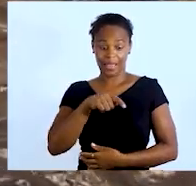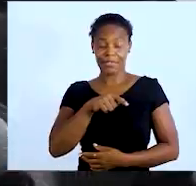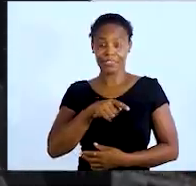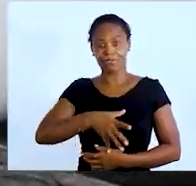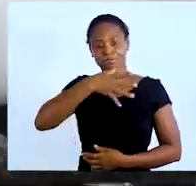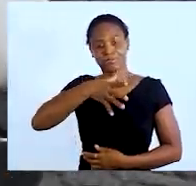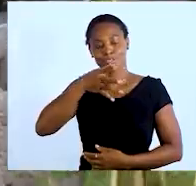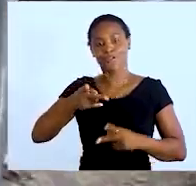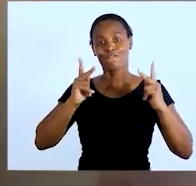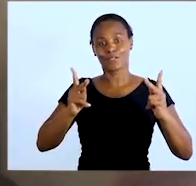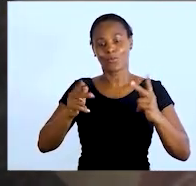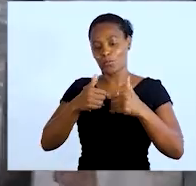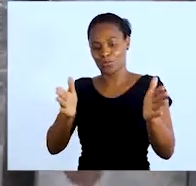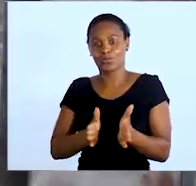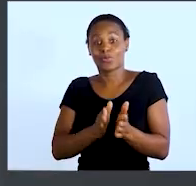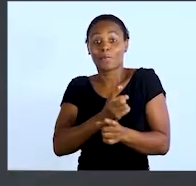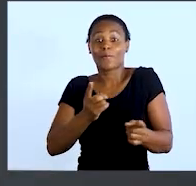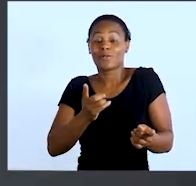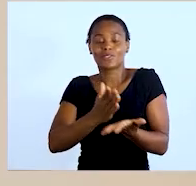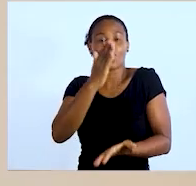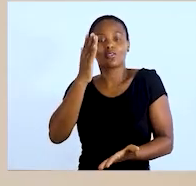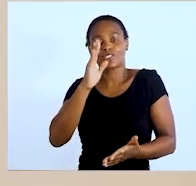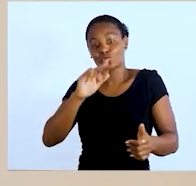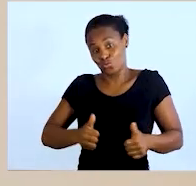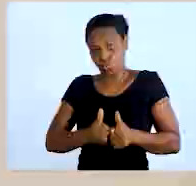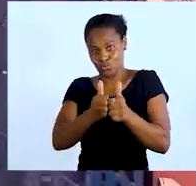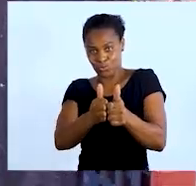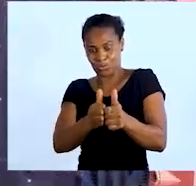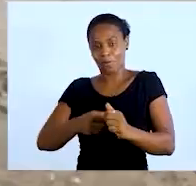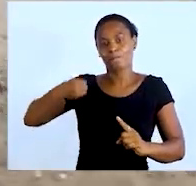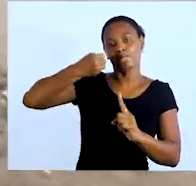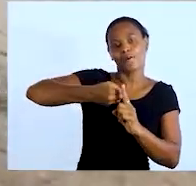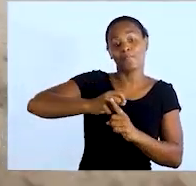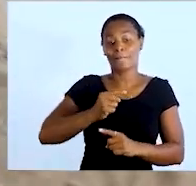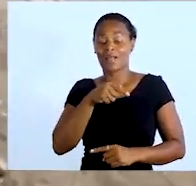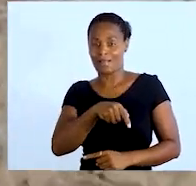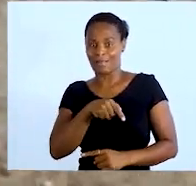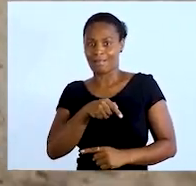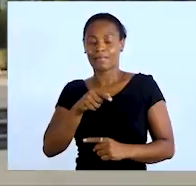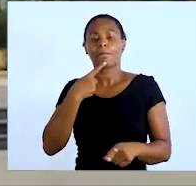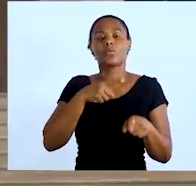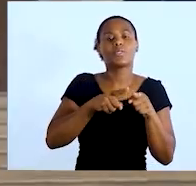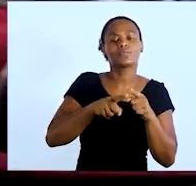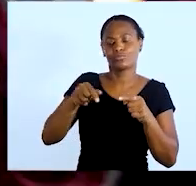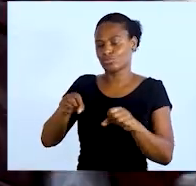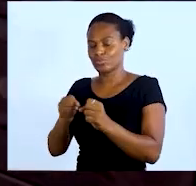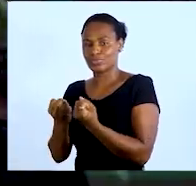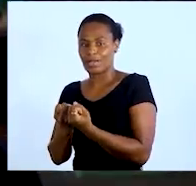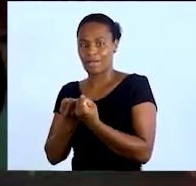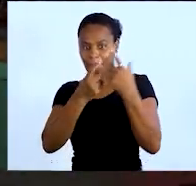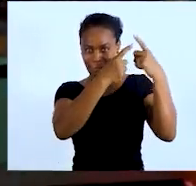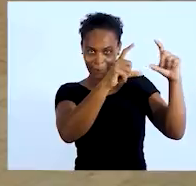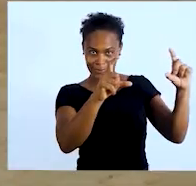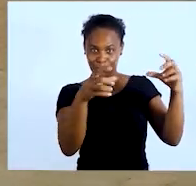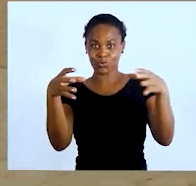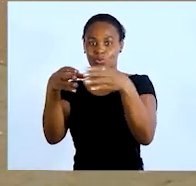Este é o relato de uma vitória de todos, porque é sós e juntos batalhamos para isso. Da política ao social,